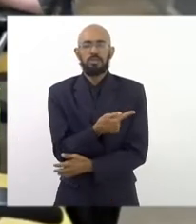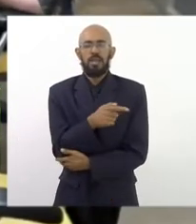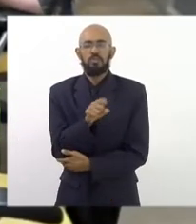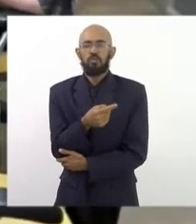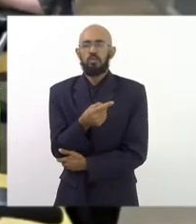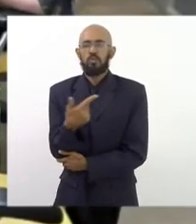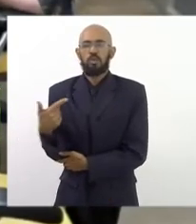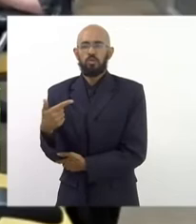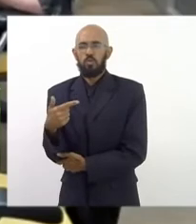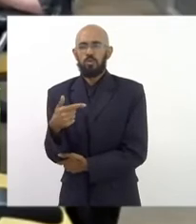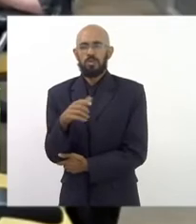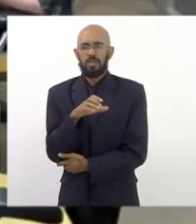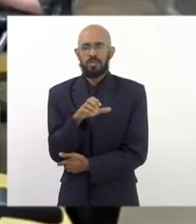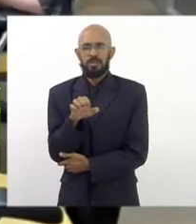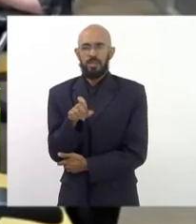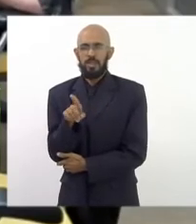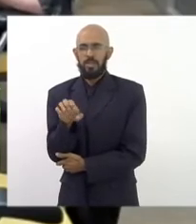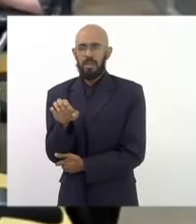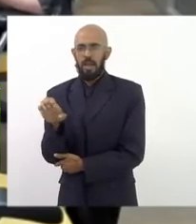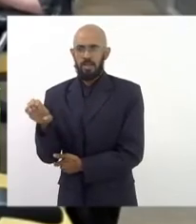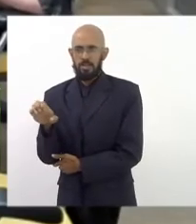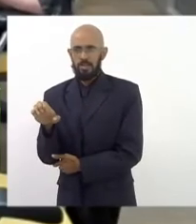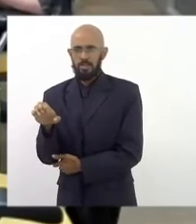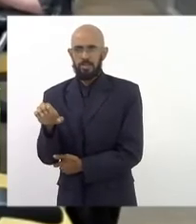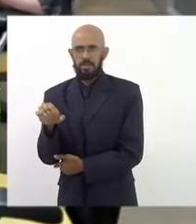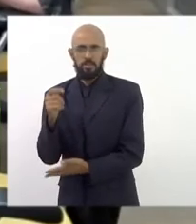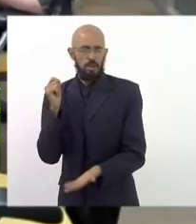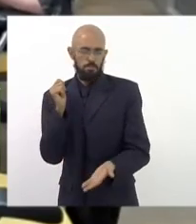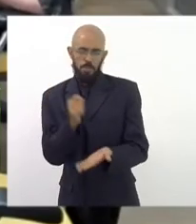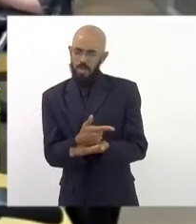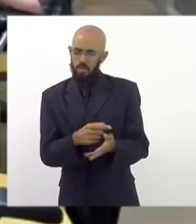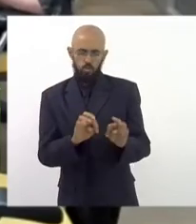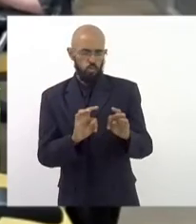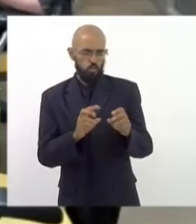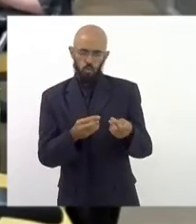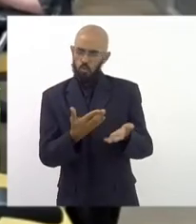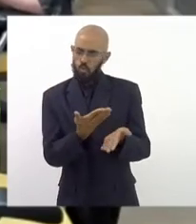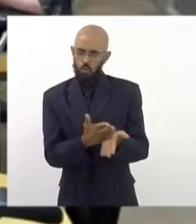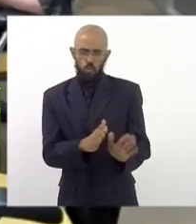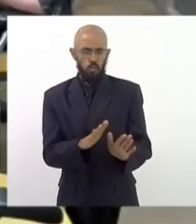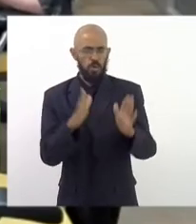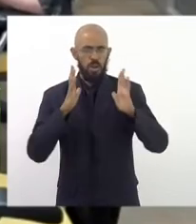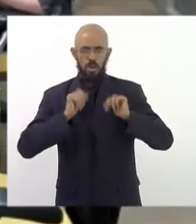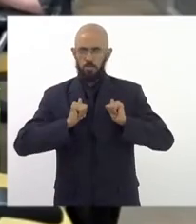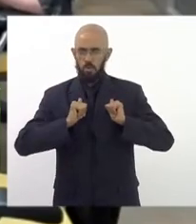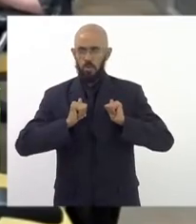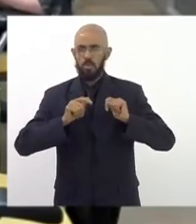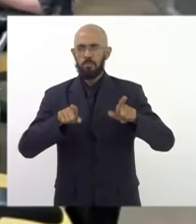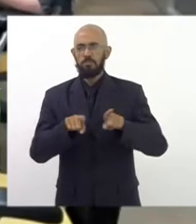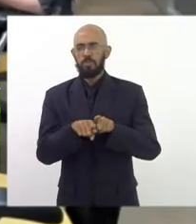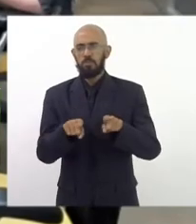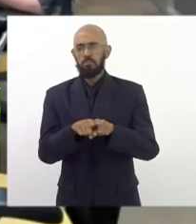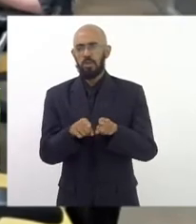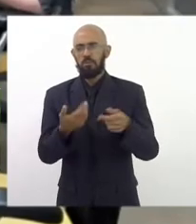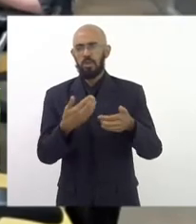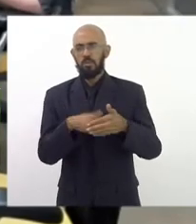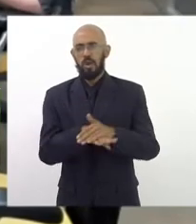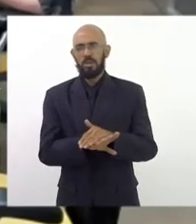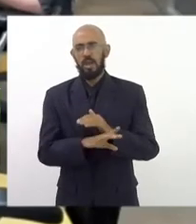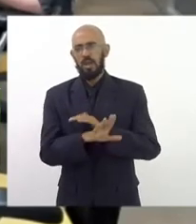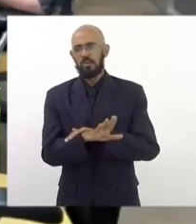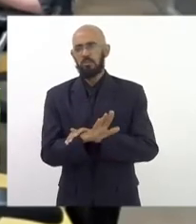SEDAI, já pagando a parte da SEDAI, pagando todo mundo, e fiquei com mais,